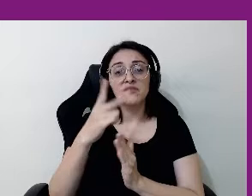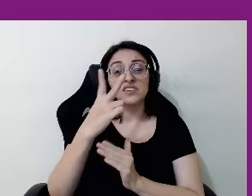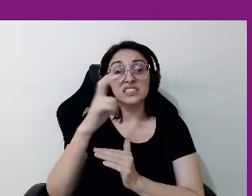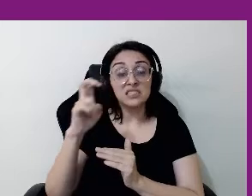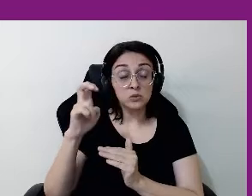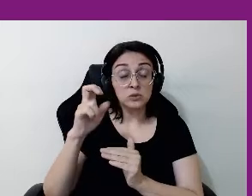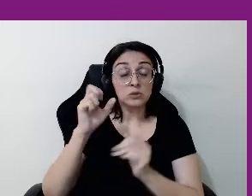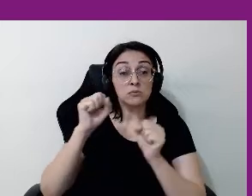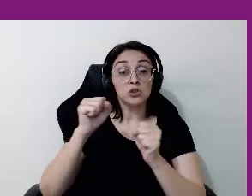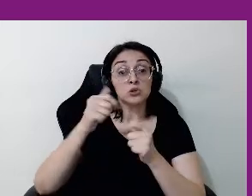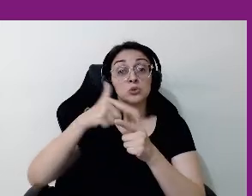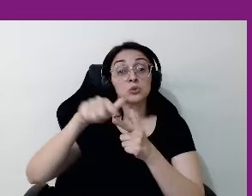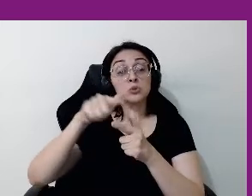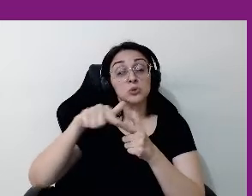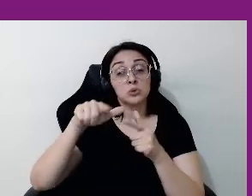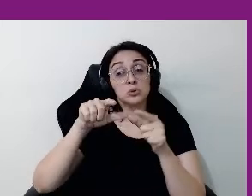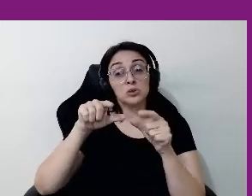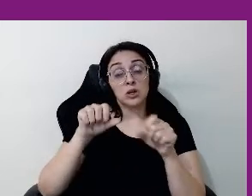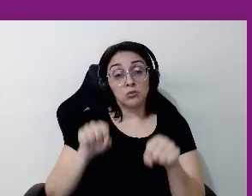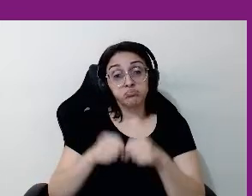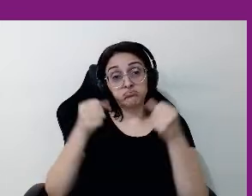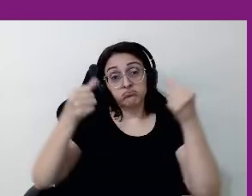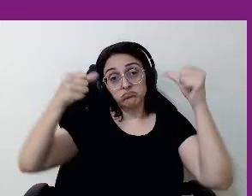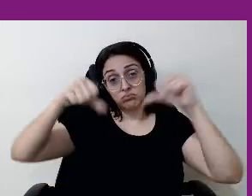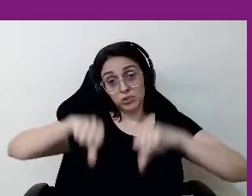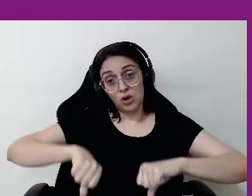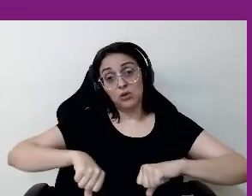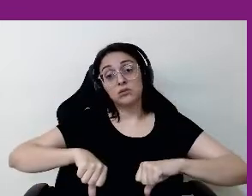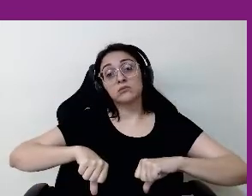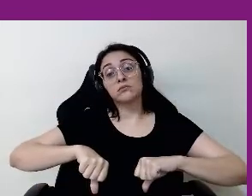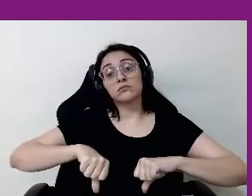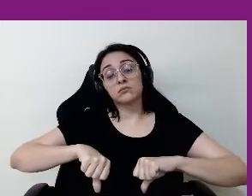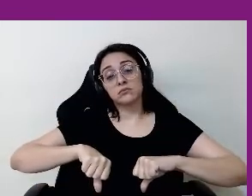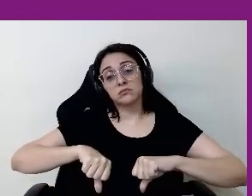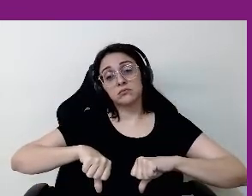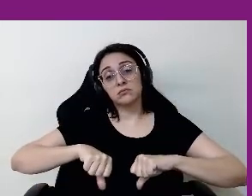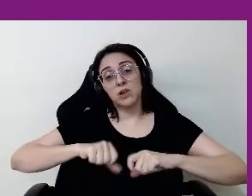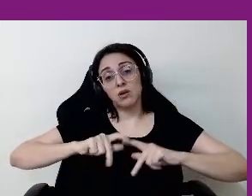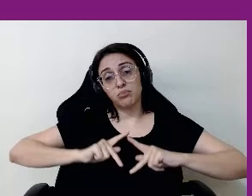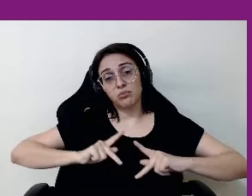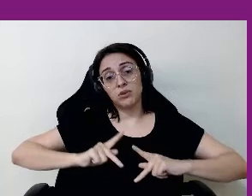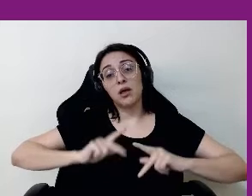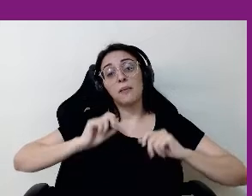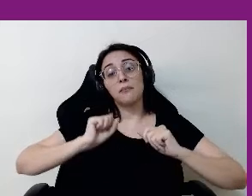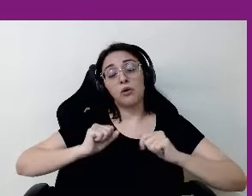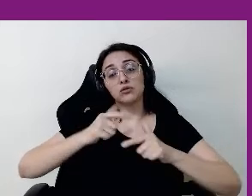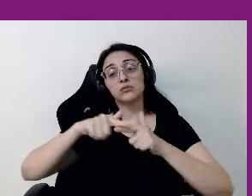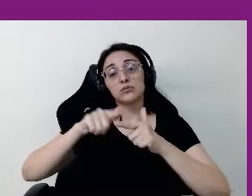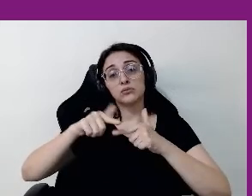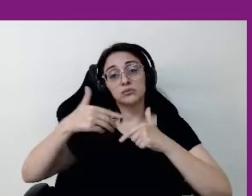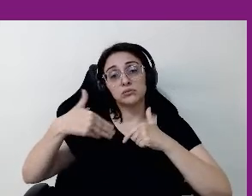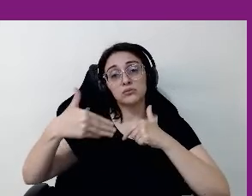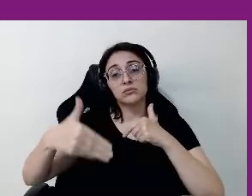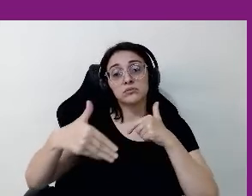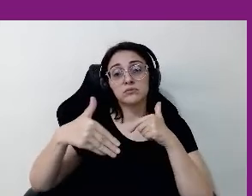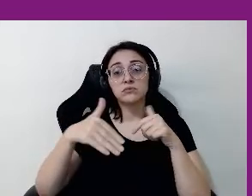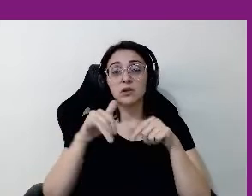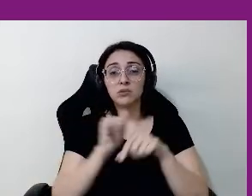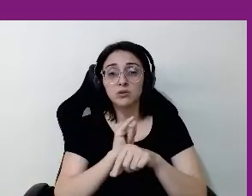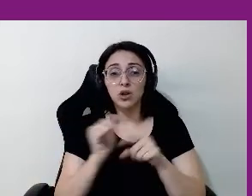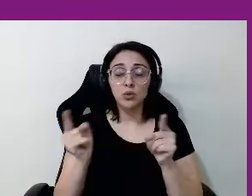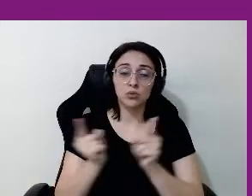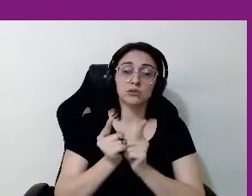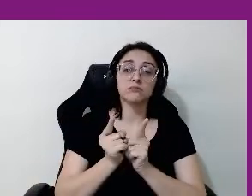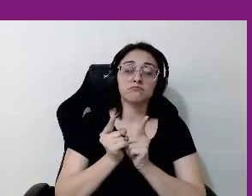gente sabe que pode piorar o strain pulmonar, isso pode lesar, e foi uma manobra mais